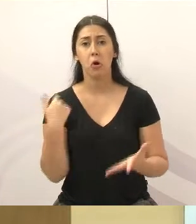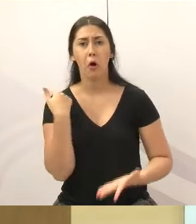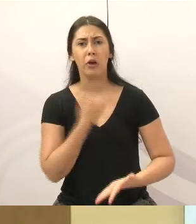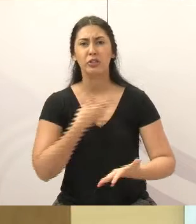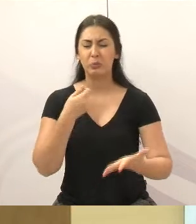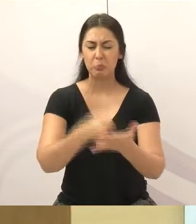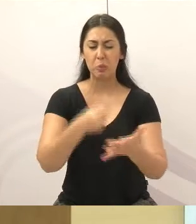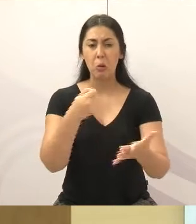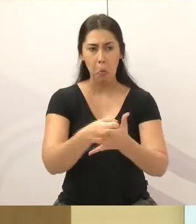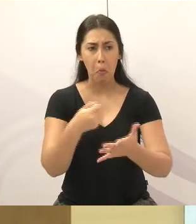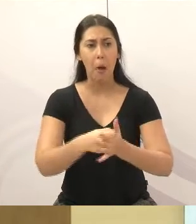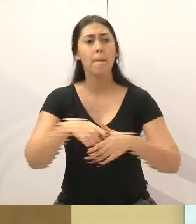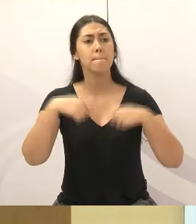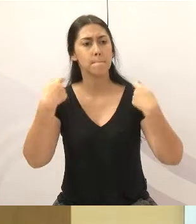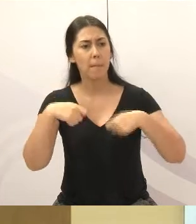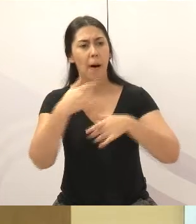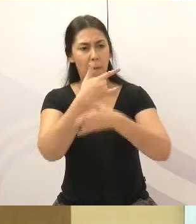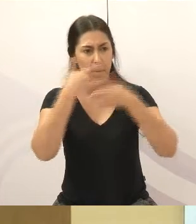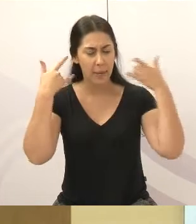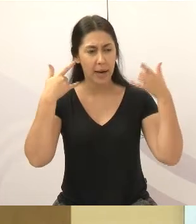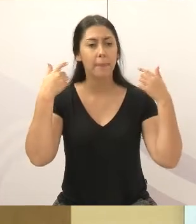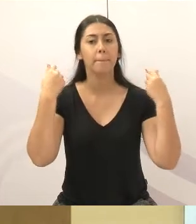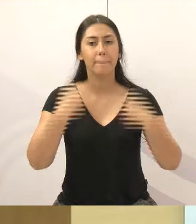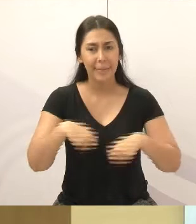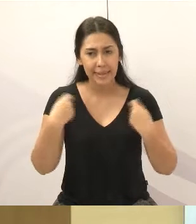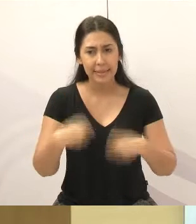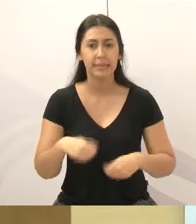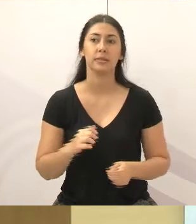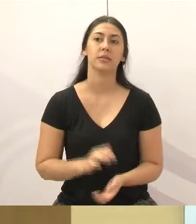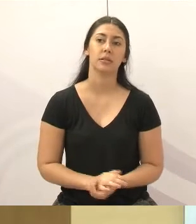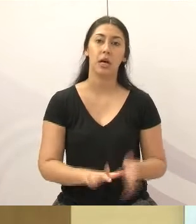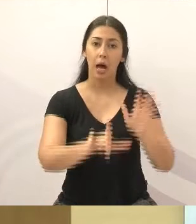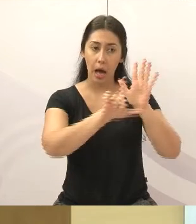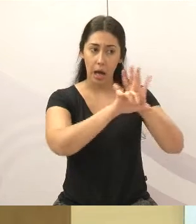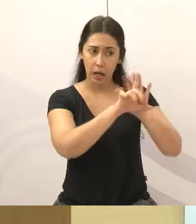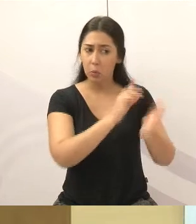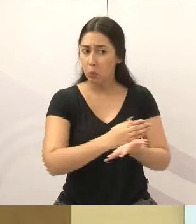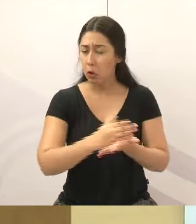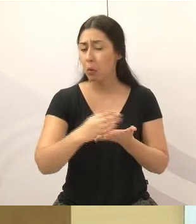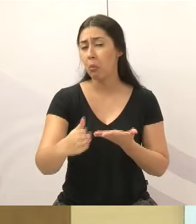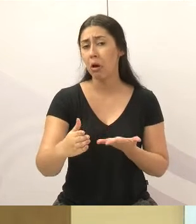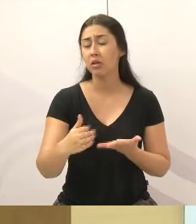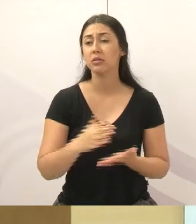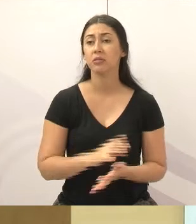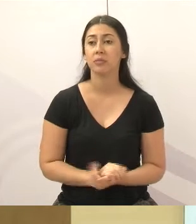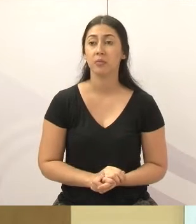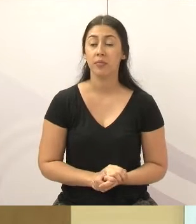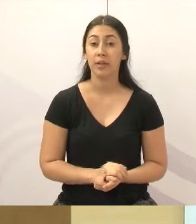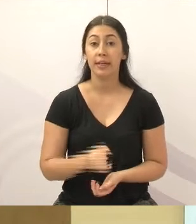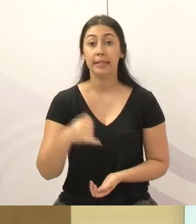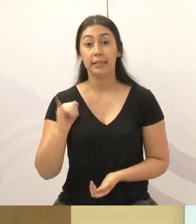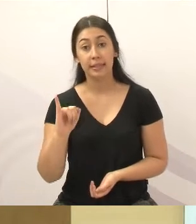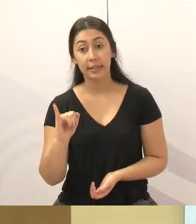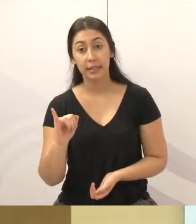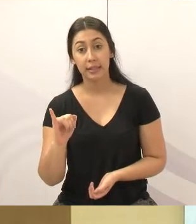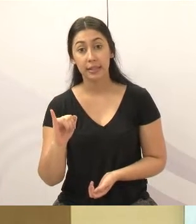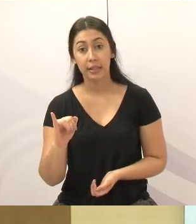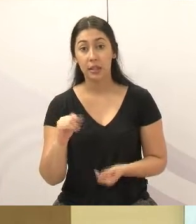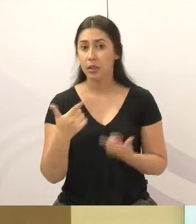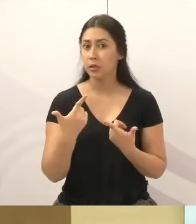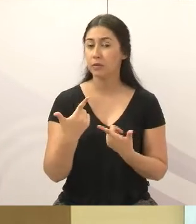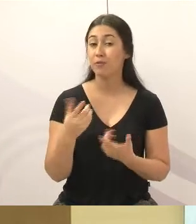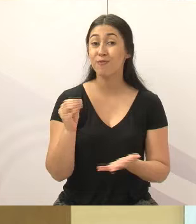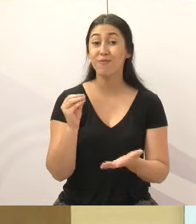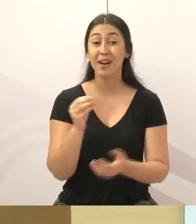está na lei, dizendo que a lei entra em vigor a partir da sua publicação. Então, se não existe álcool suficiente